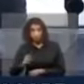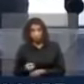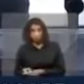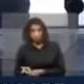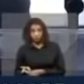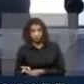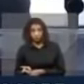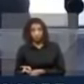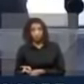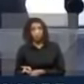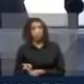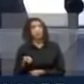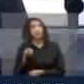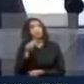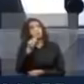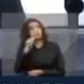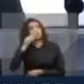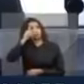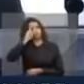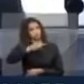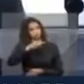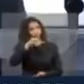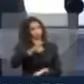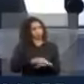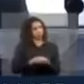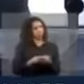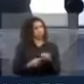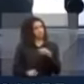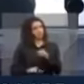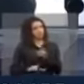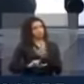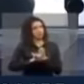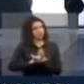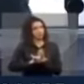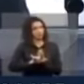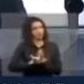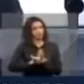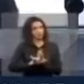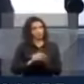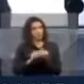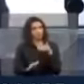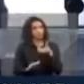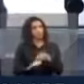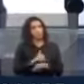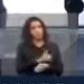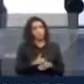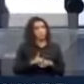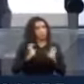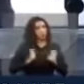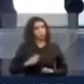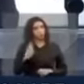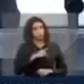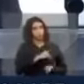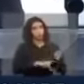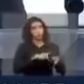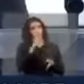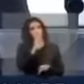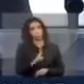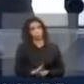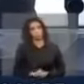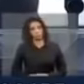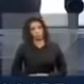uma imposição autoritária e ilegal em discordância com a moral e a ética dos brasileiros. Por